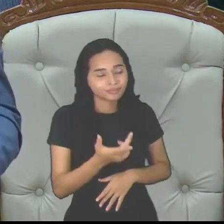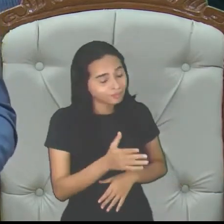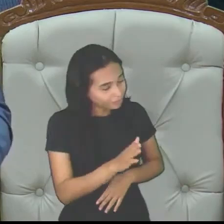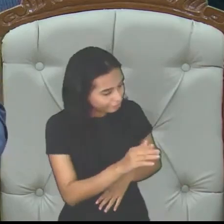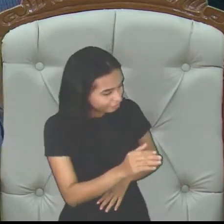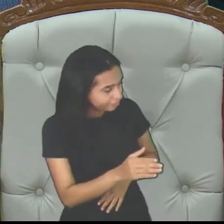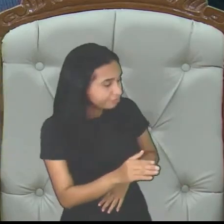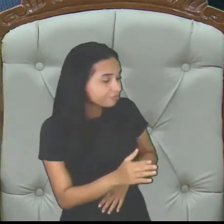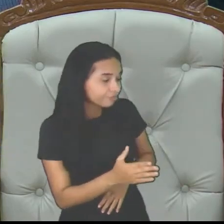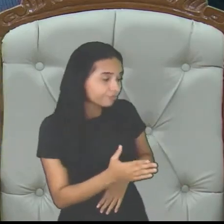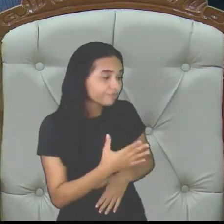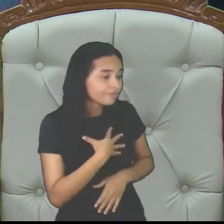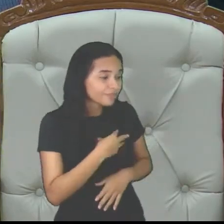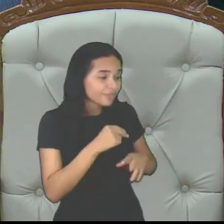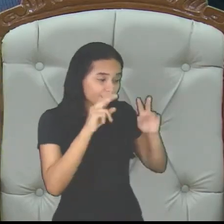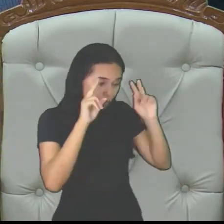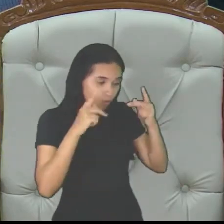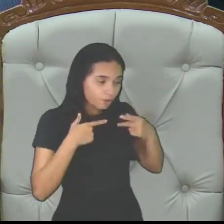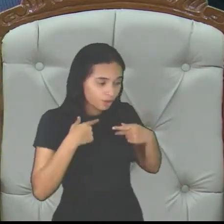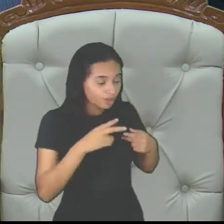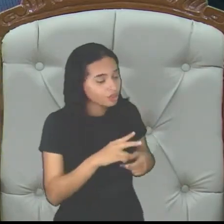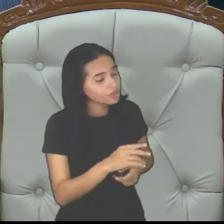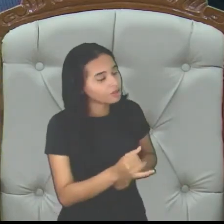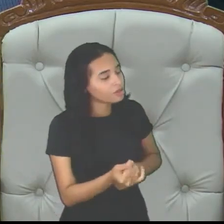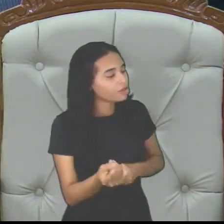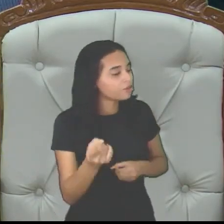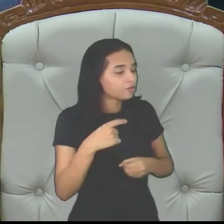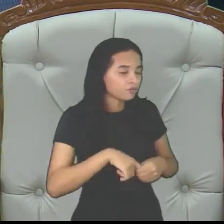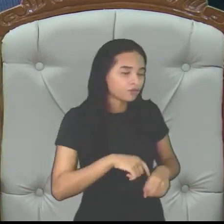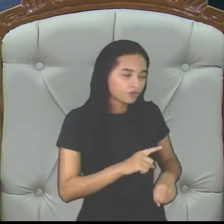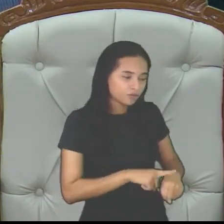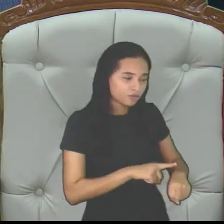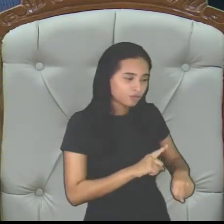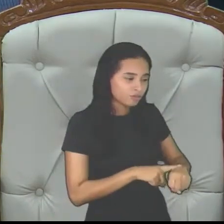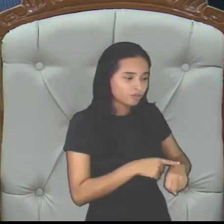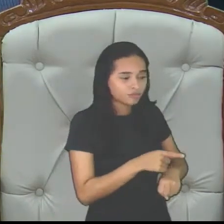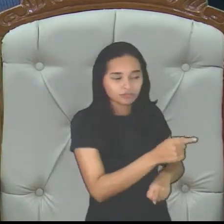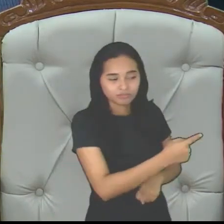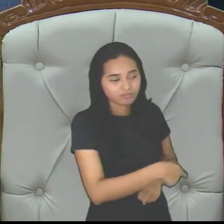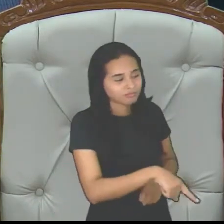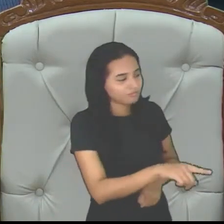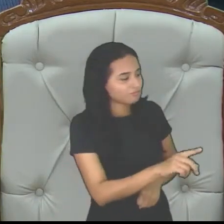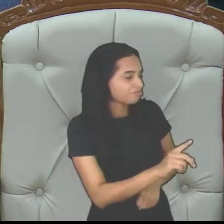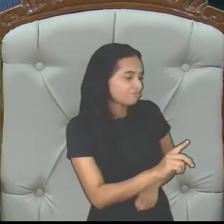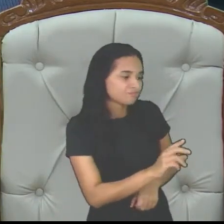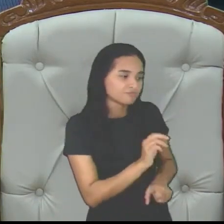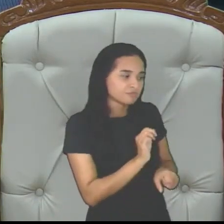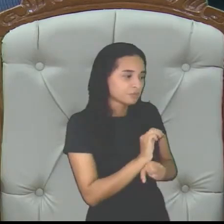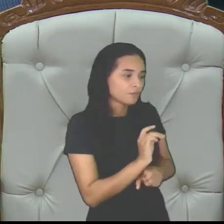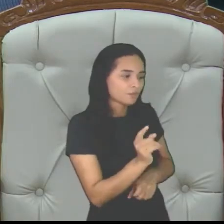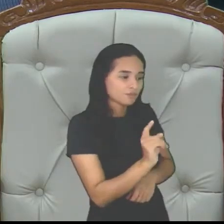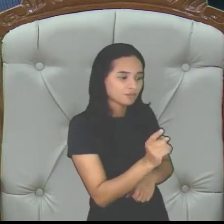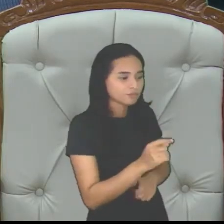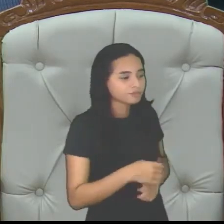Homem, ele vai vir numa hora que vocês não esperam.